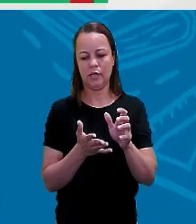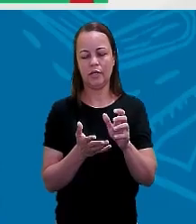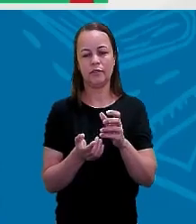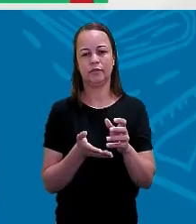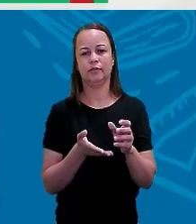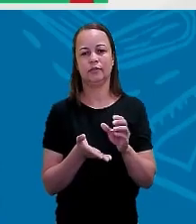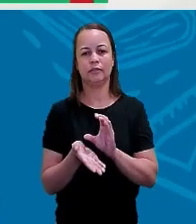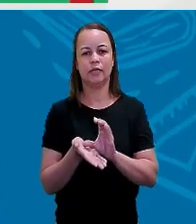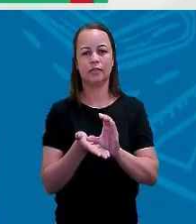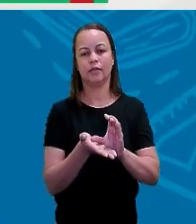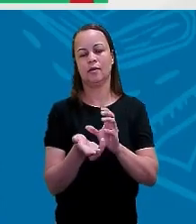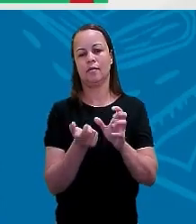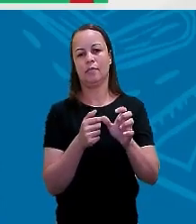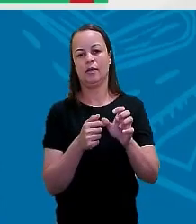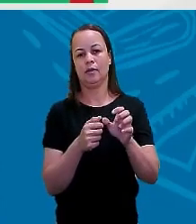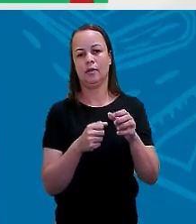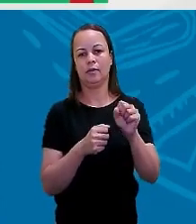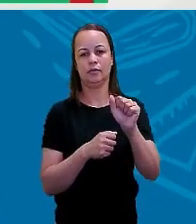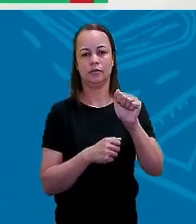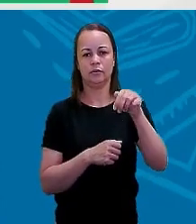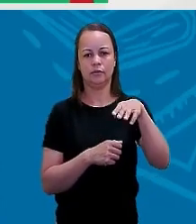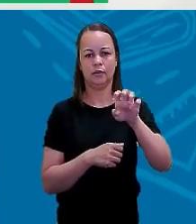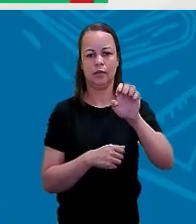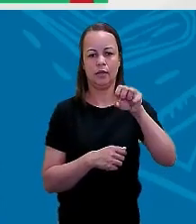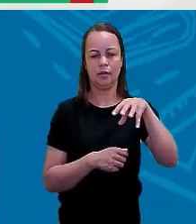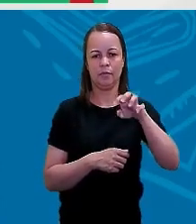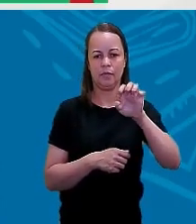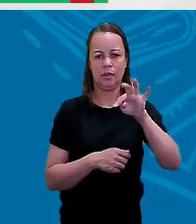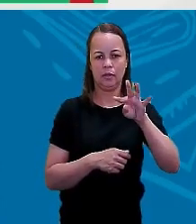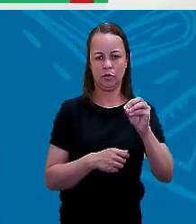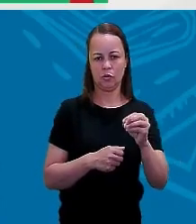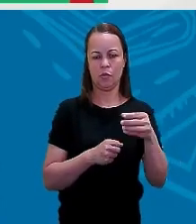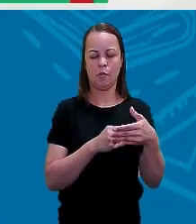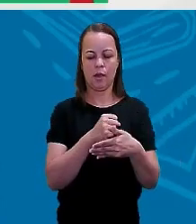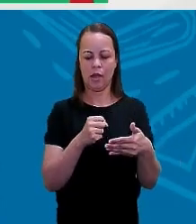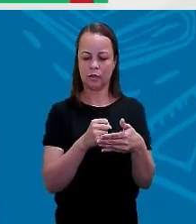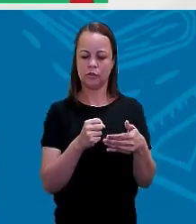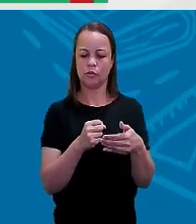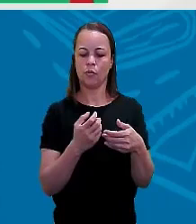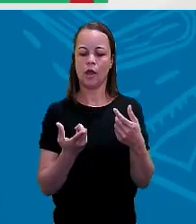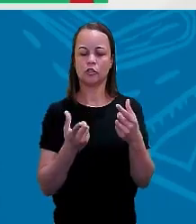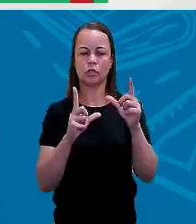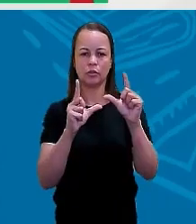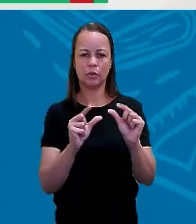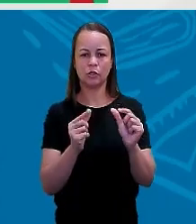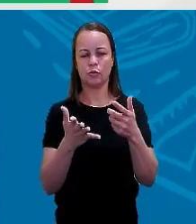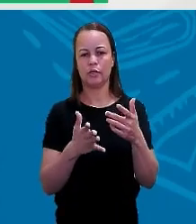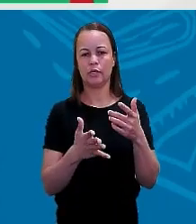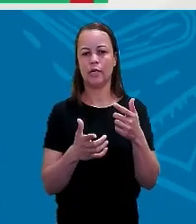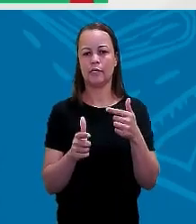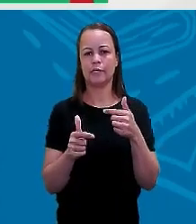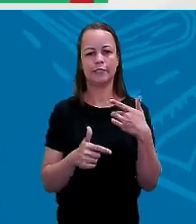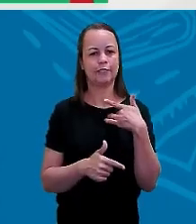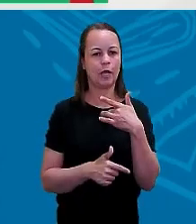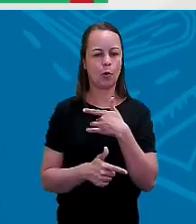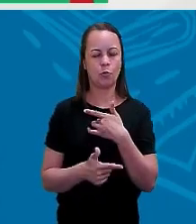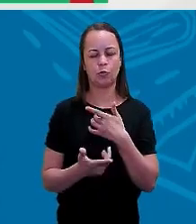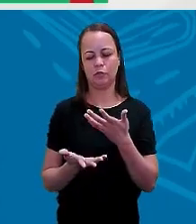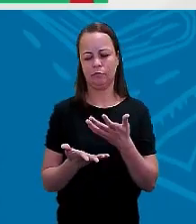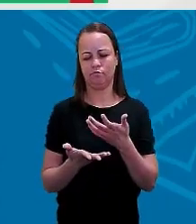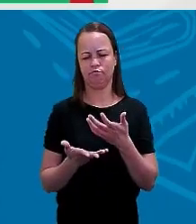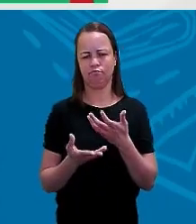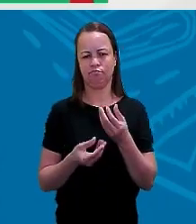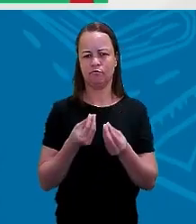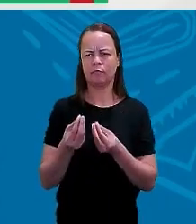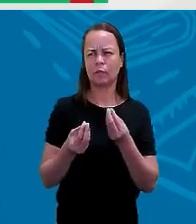gente economiza R$4 em saúde pública. O que isso quer dizer? Quer dizer que quando a gente não investe em saneamento